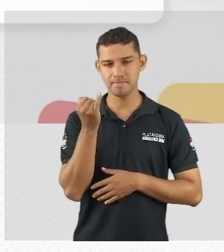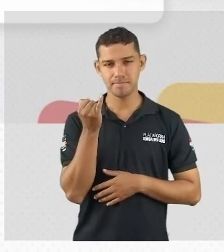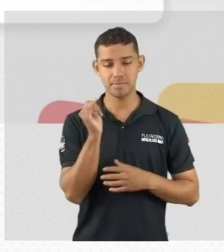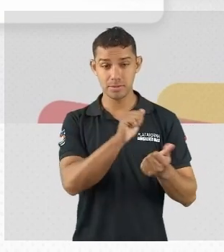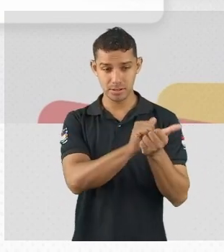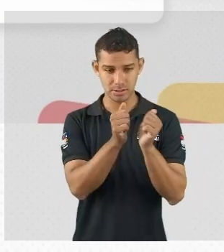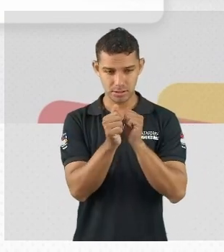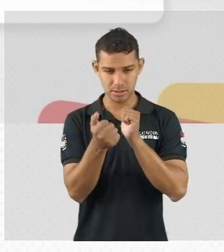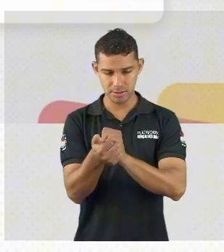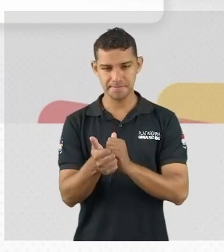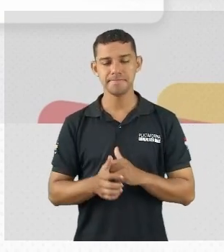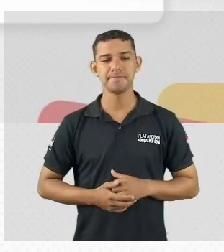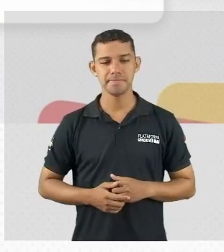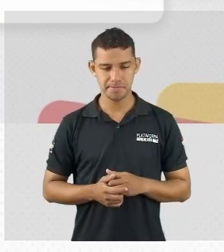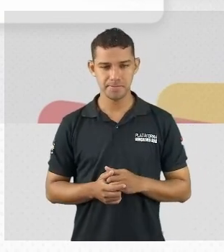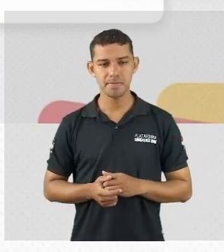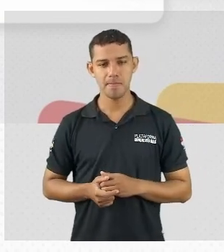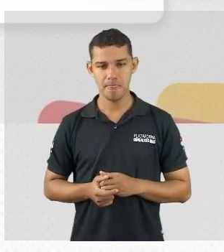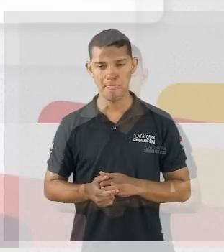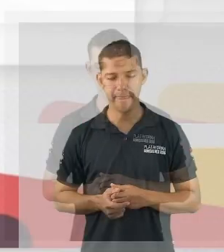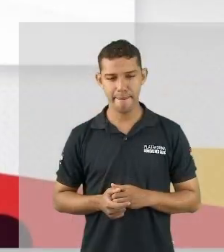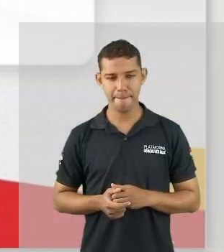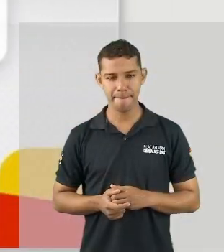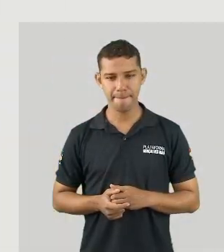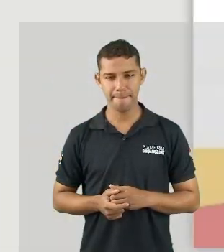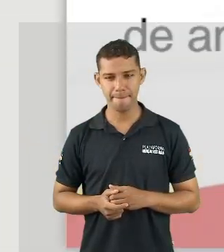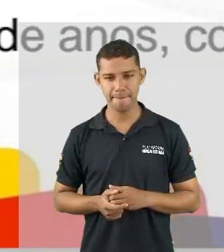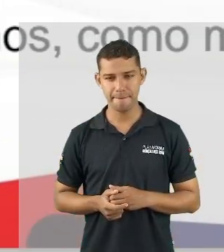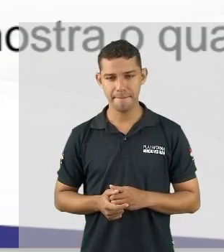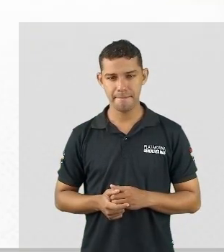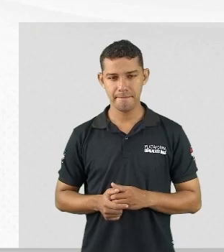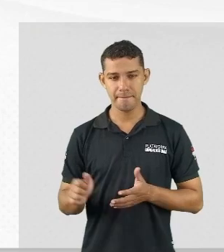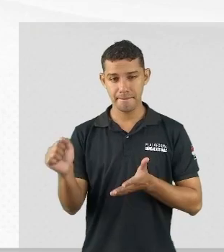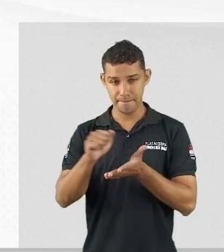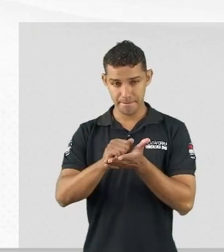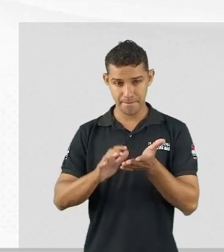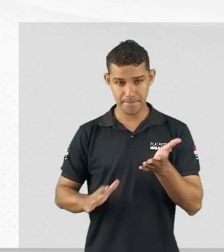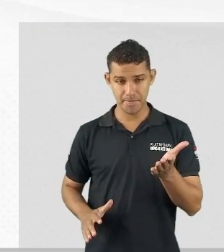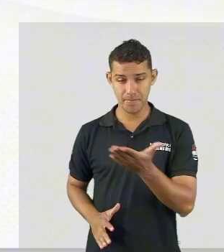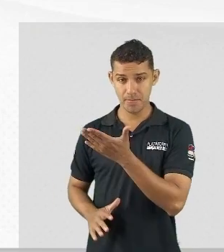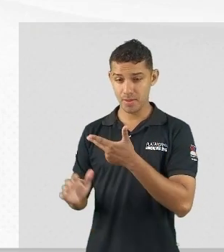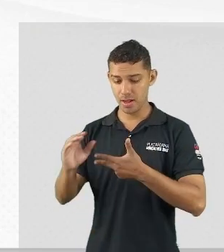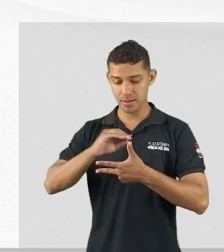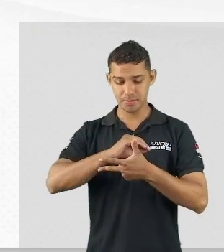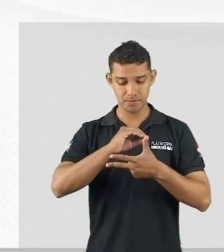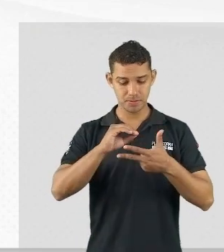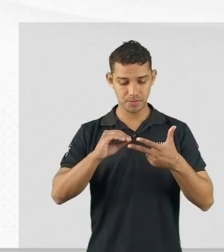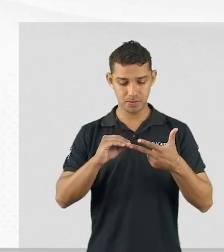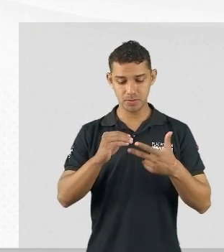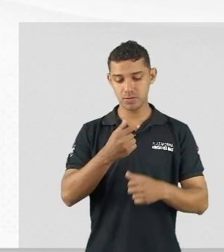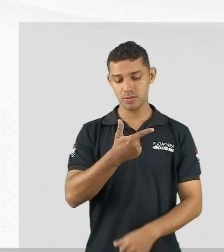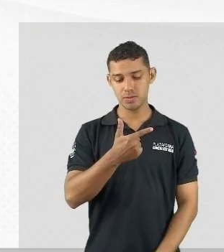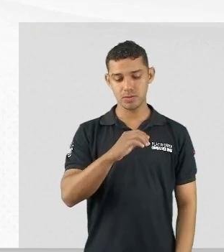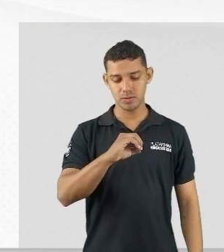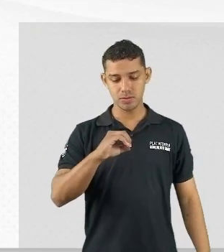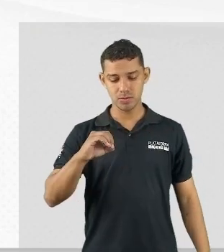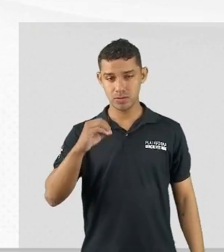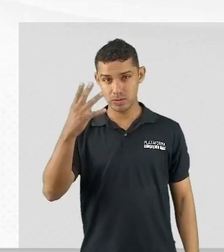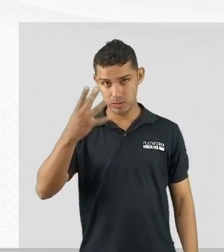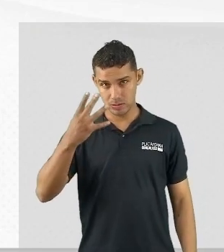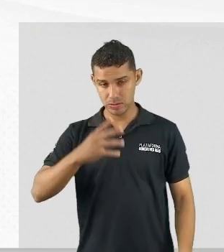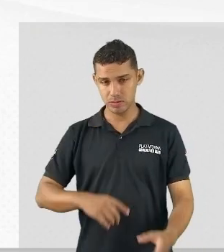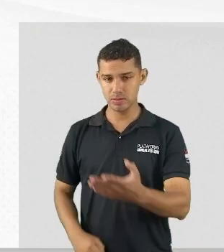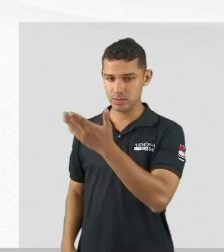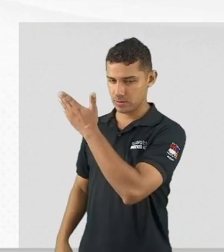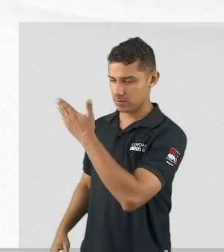se adaptando às intempéries do território. Então, vamos lá para a nossa questão aqui, Enem 2004. Na